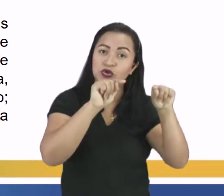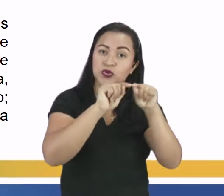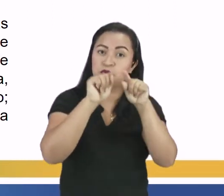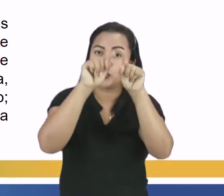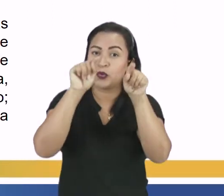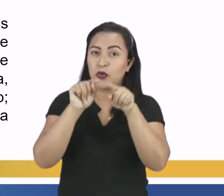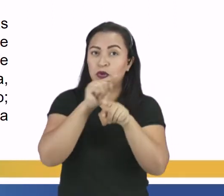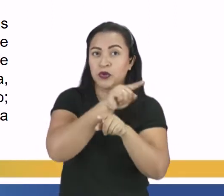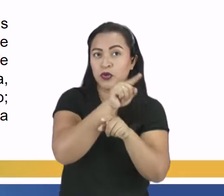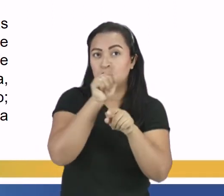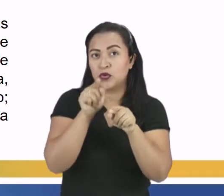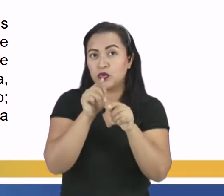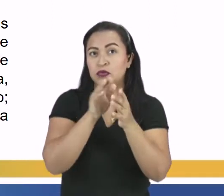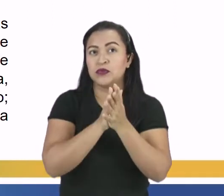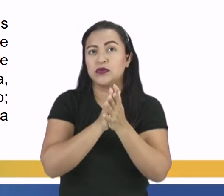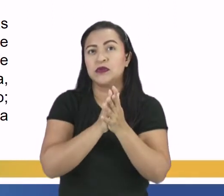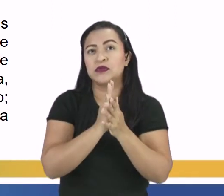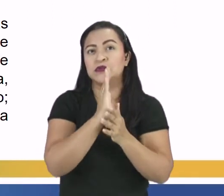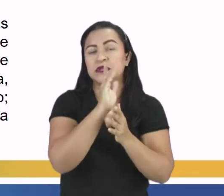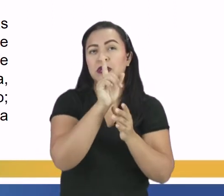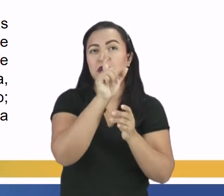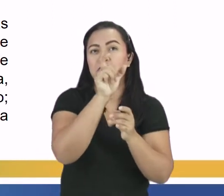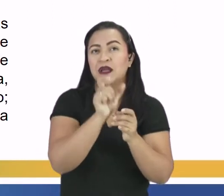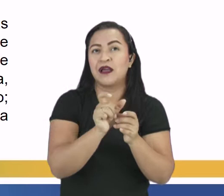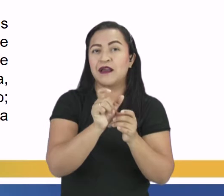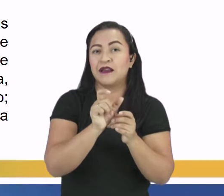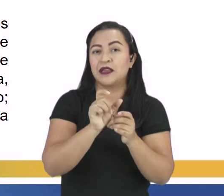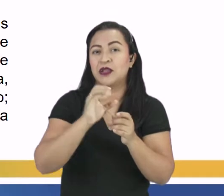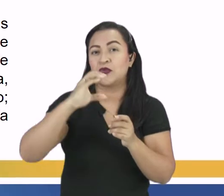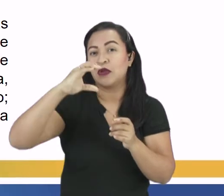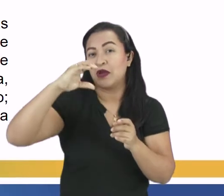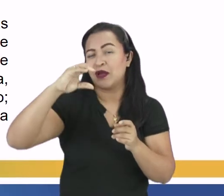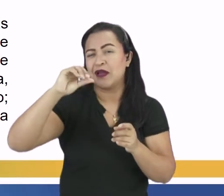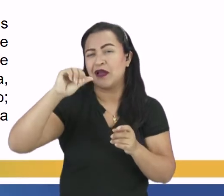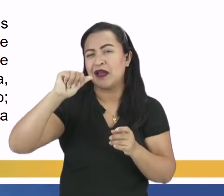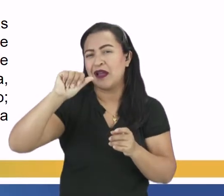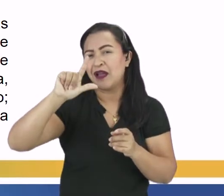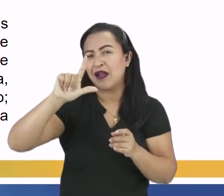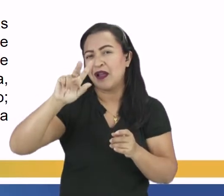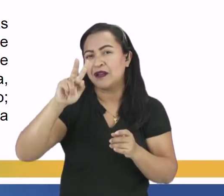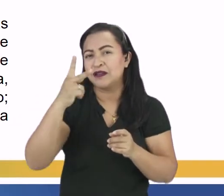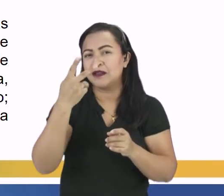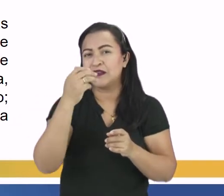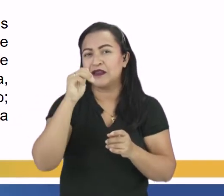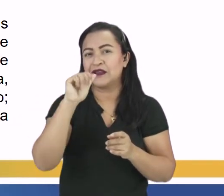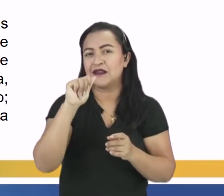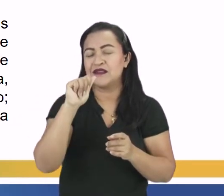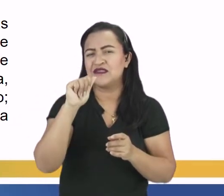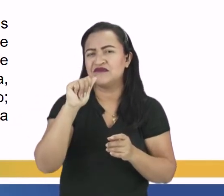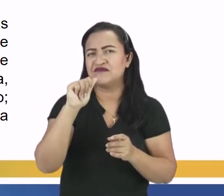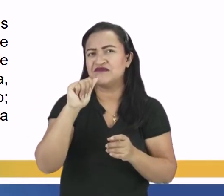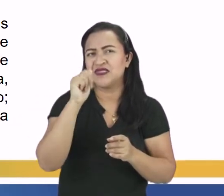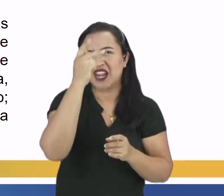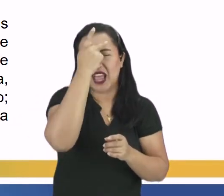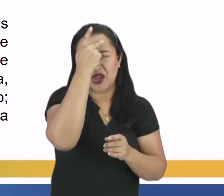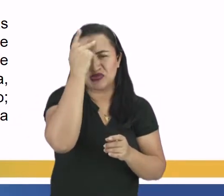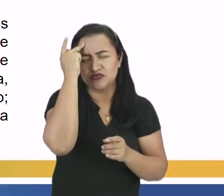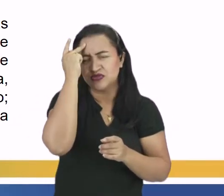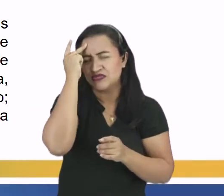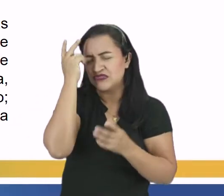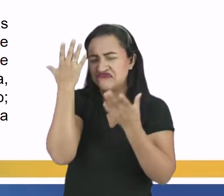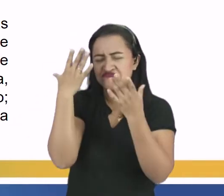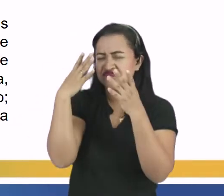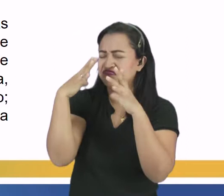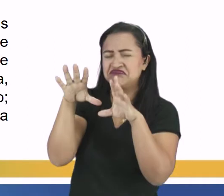outro, existe uma coisa chamada calha. Talvez ninguém nunca tenha parado para pensar, mas em geral existe